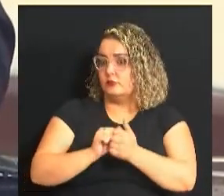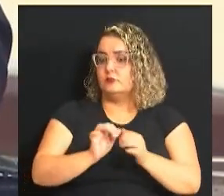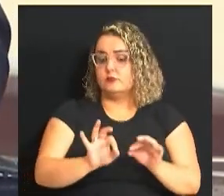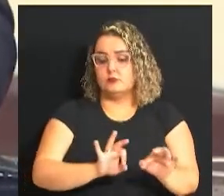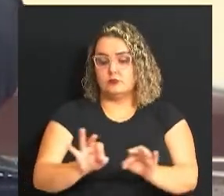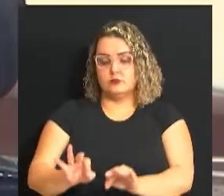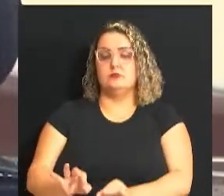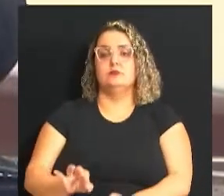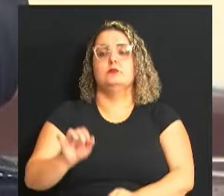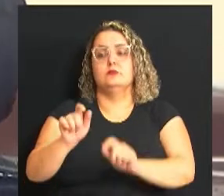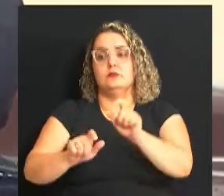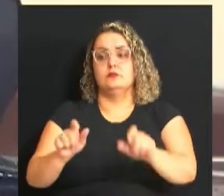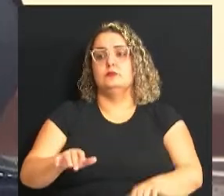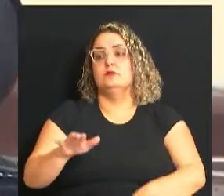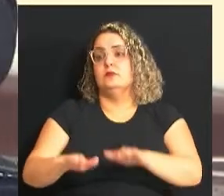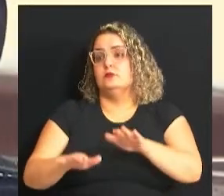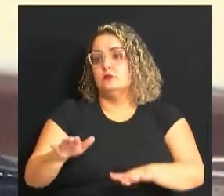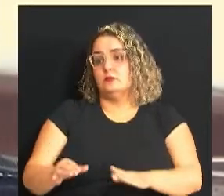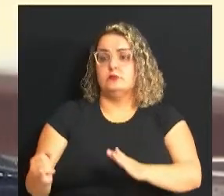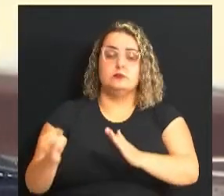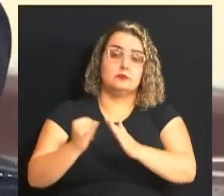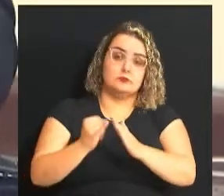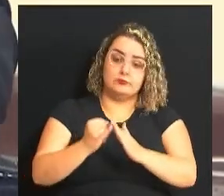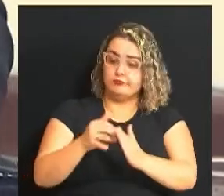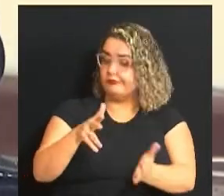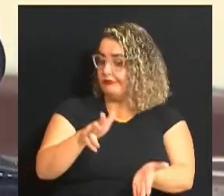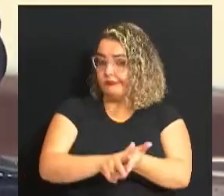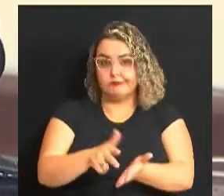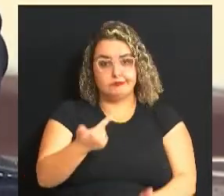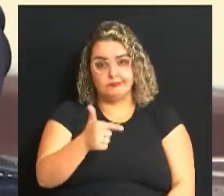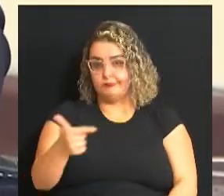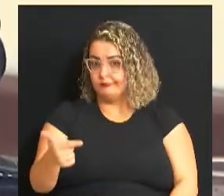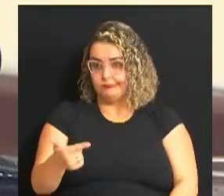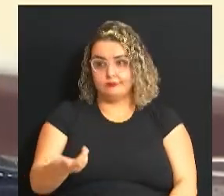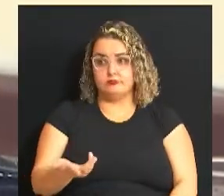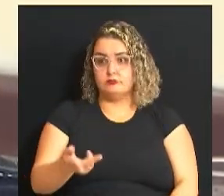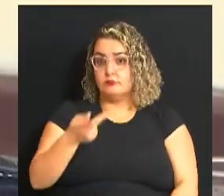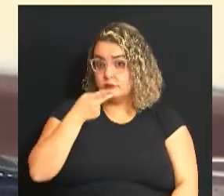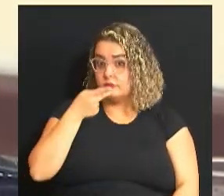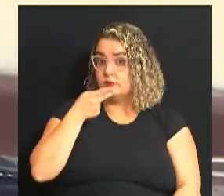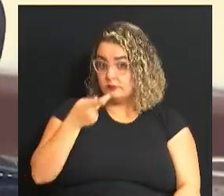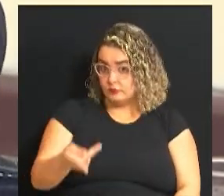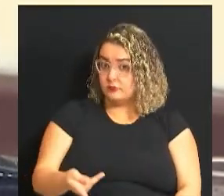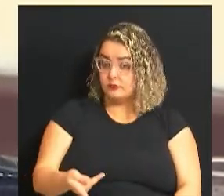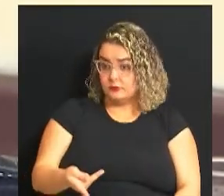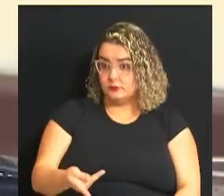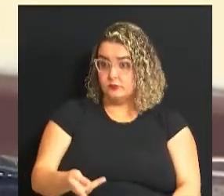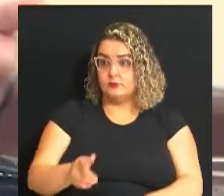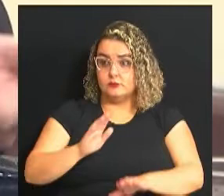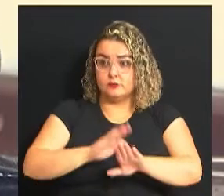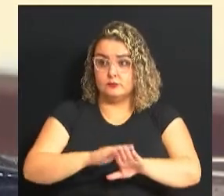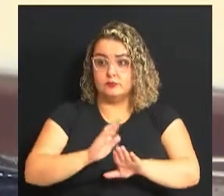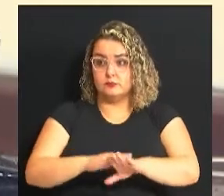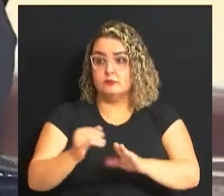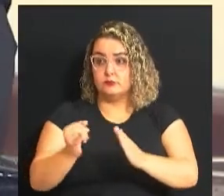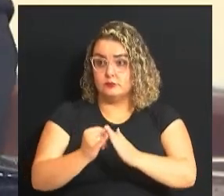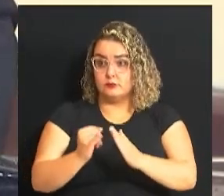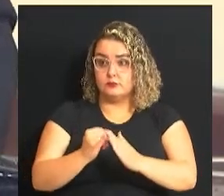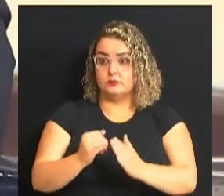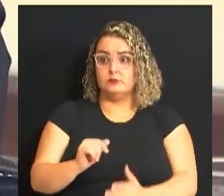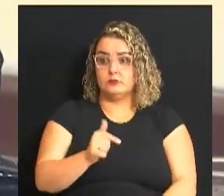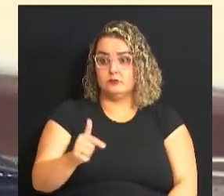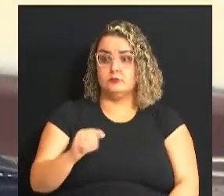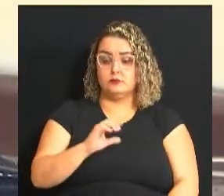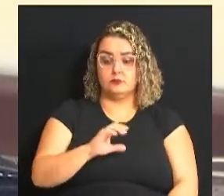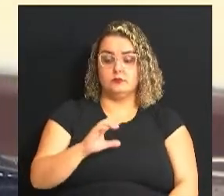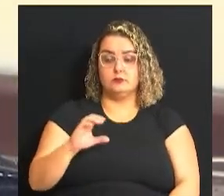pessoas possam, às vezes estavam com um imóvel irregular, aqui menciona, né, que pessoas que estavam funcionando em imóveis sem CCO, e às